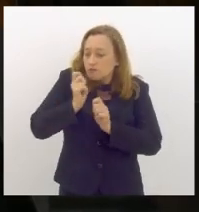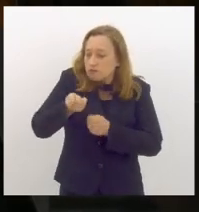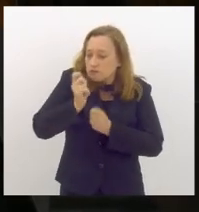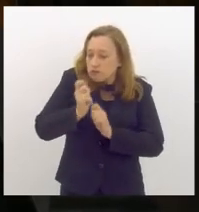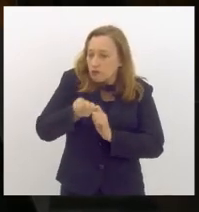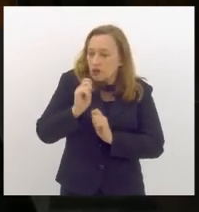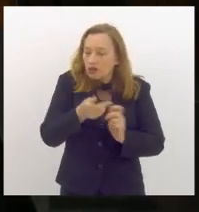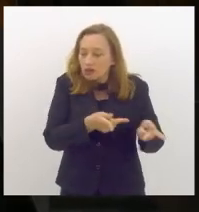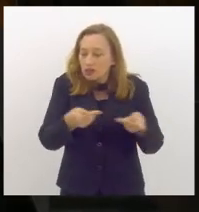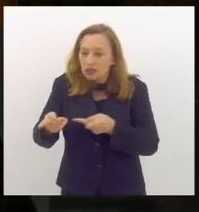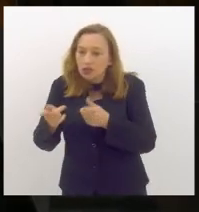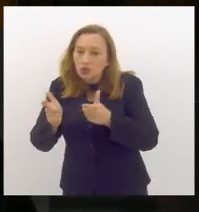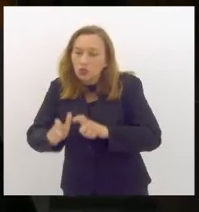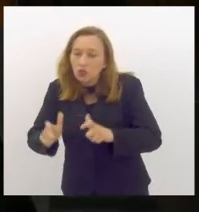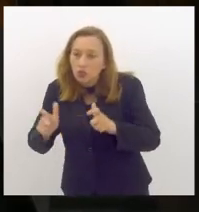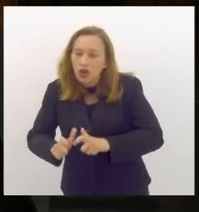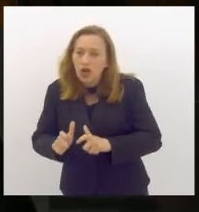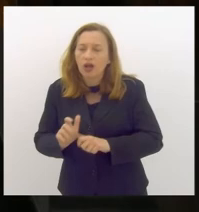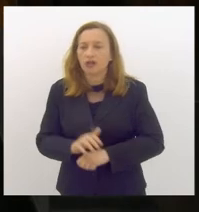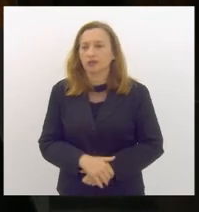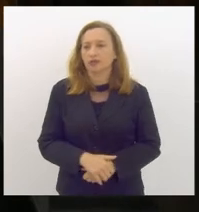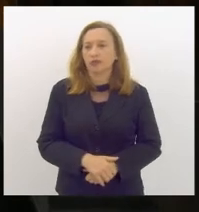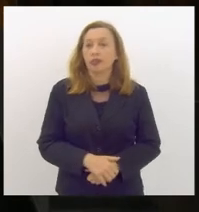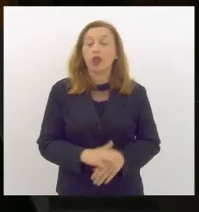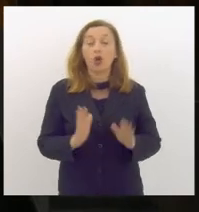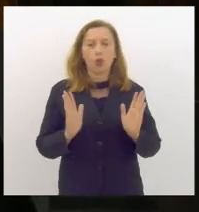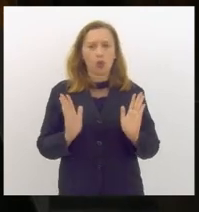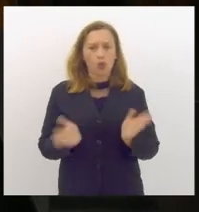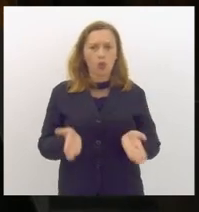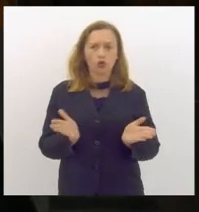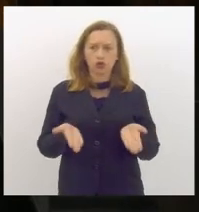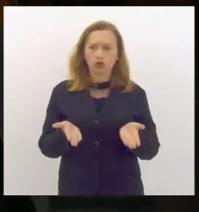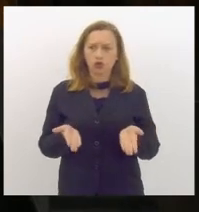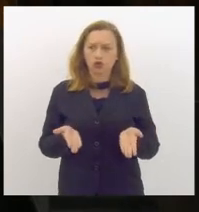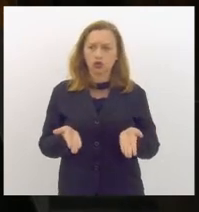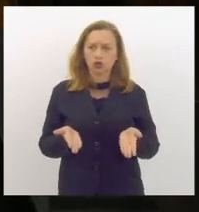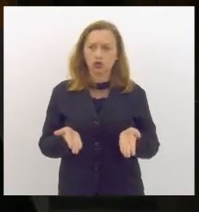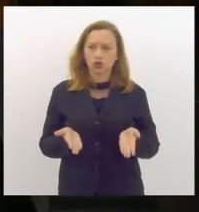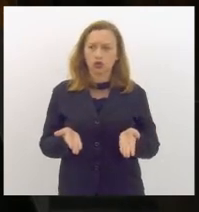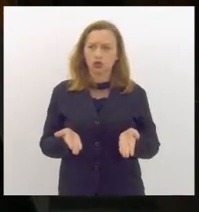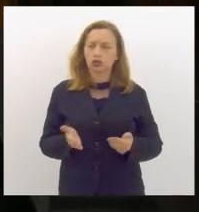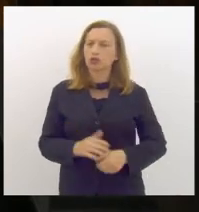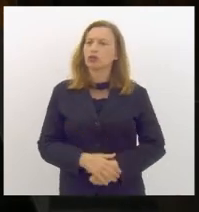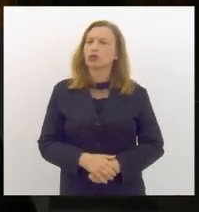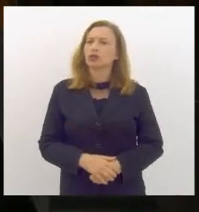o local onde hoje estão estacionadas